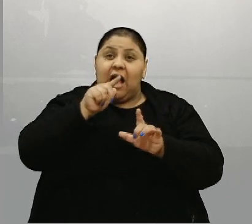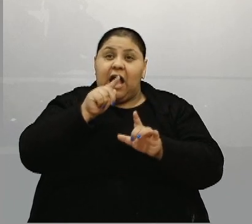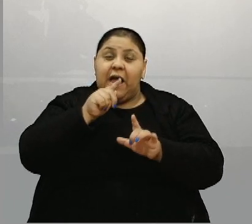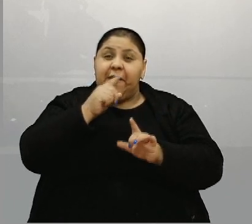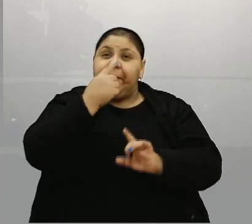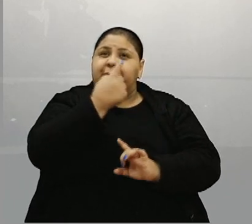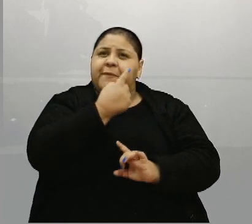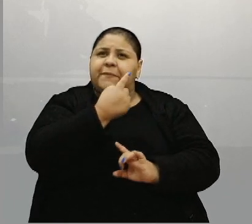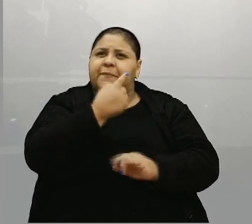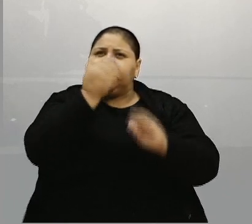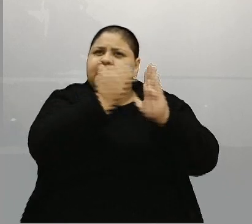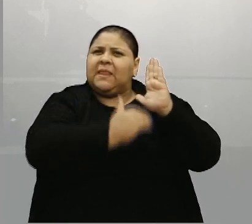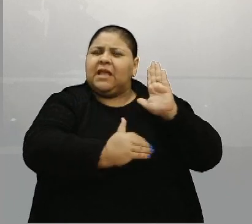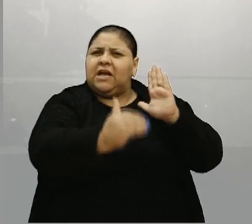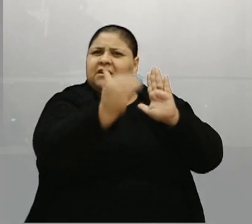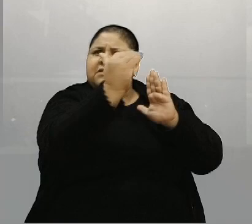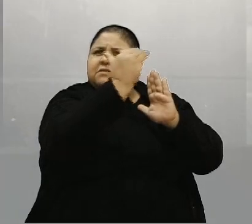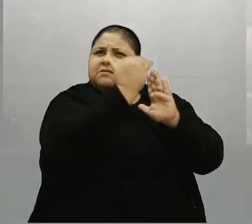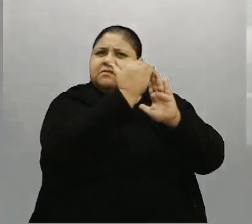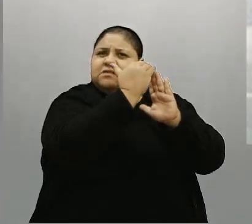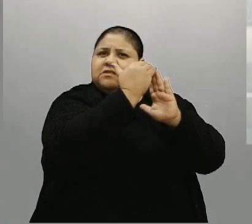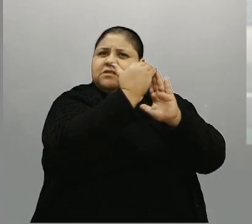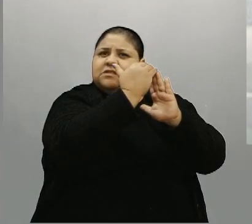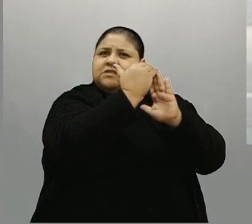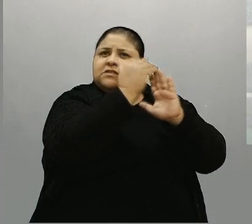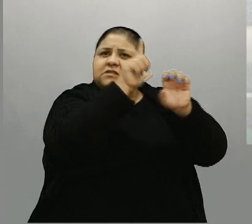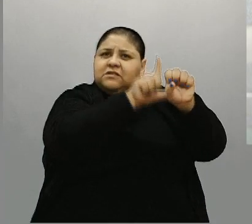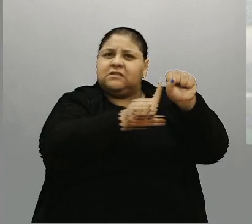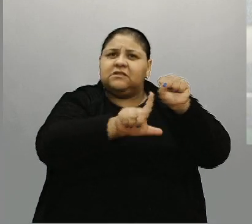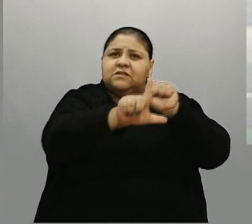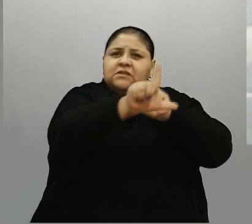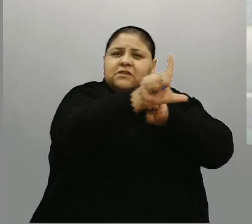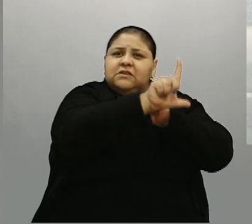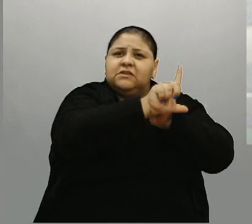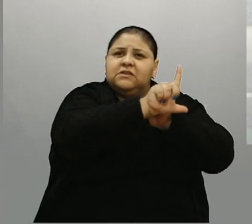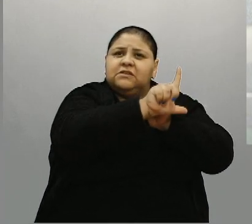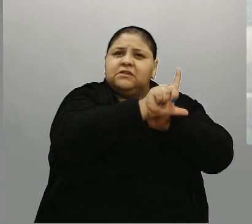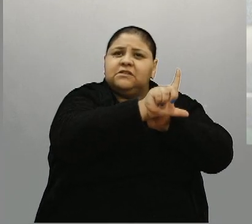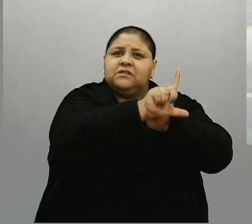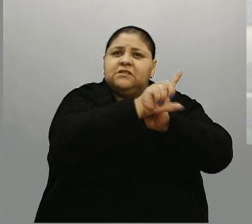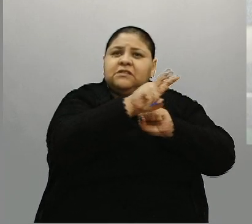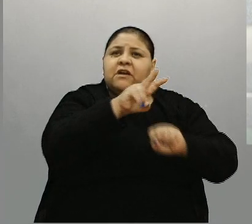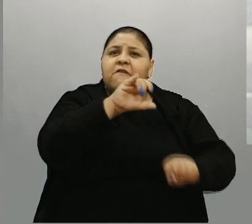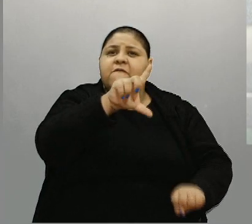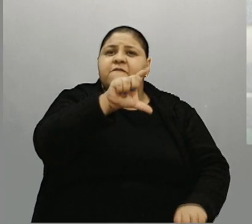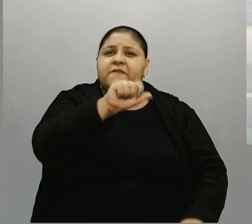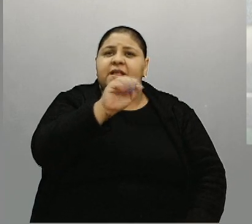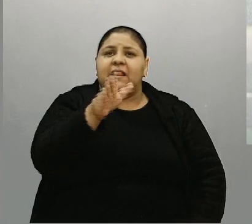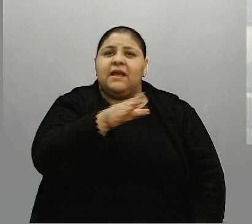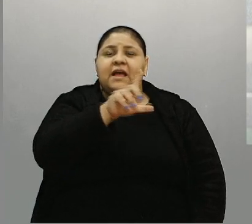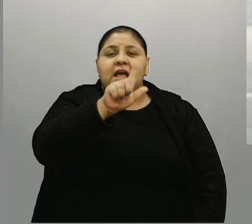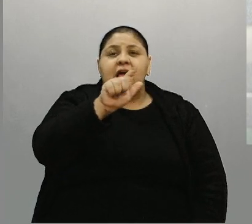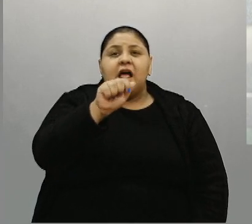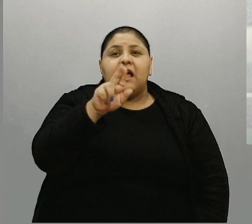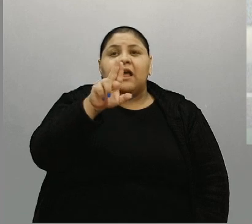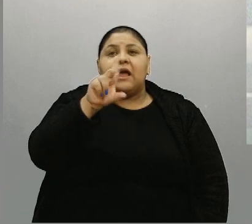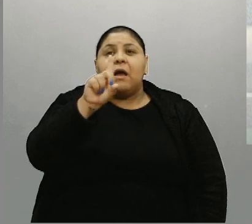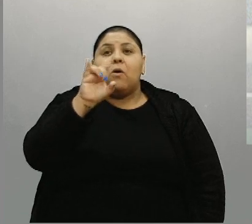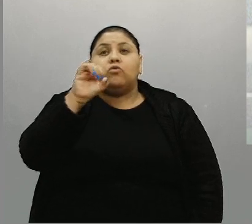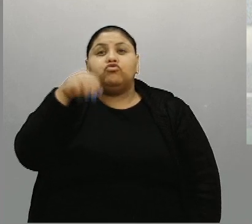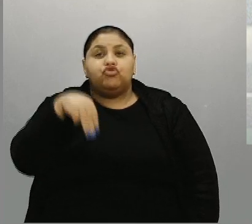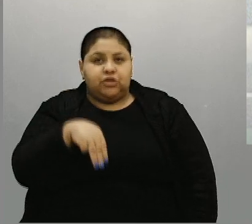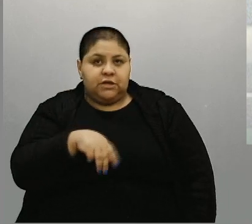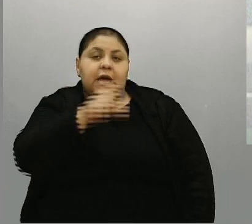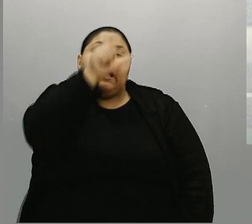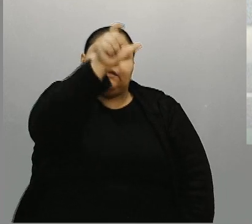parte ali de cima onde tem o loteamento é o loteamento Vila Gaudí. Os moradores, como